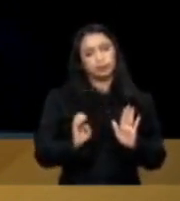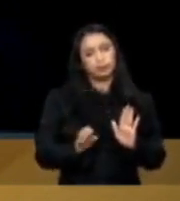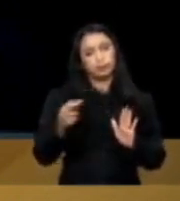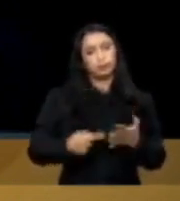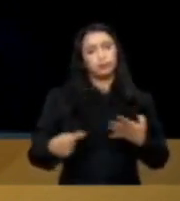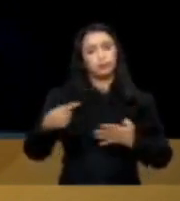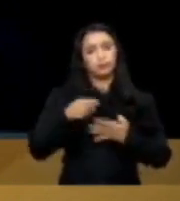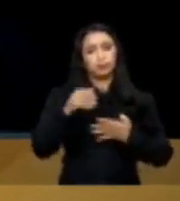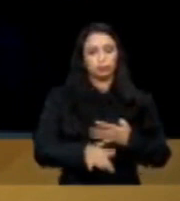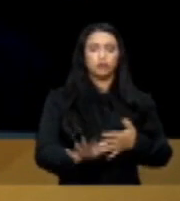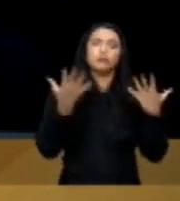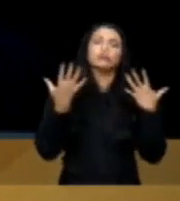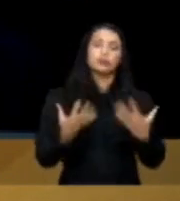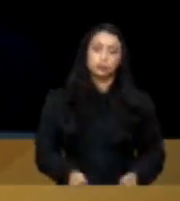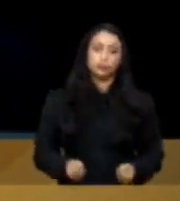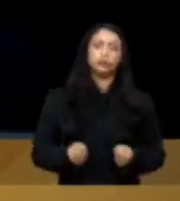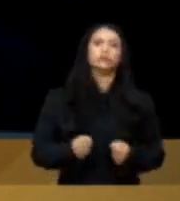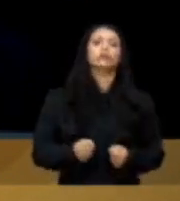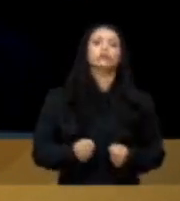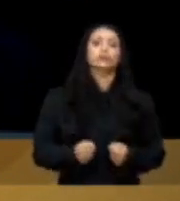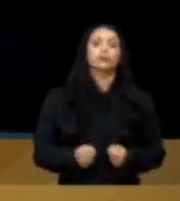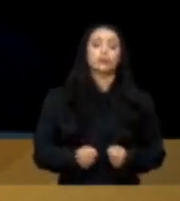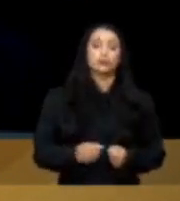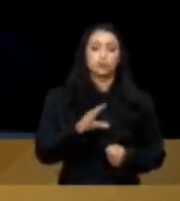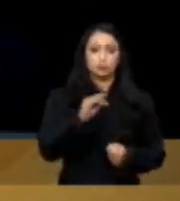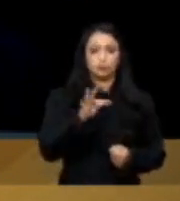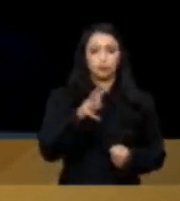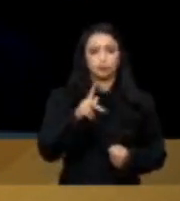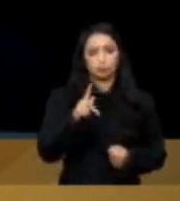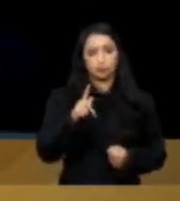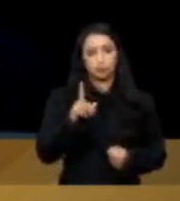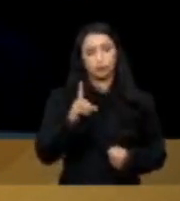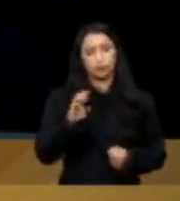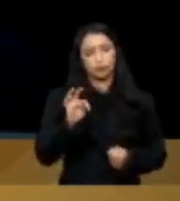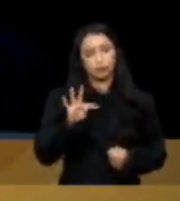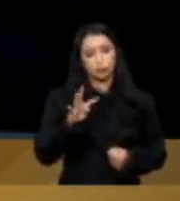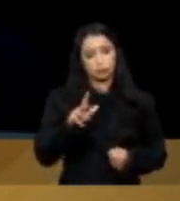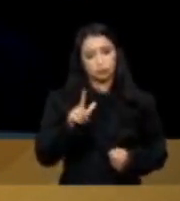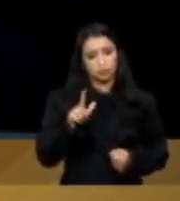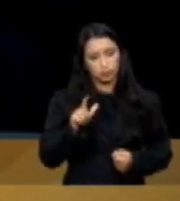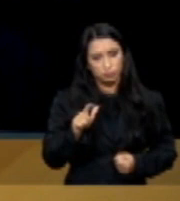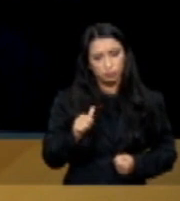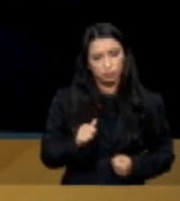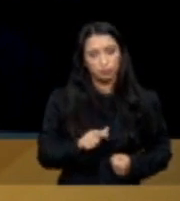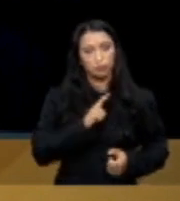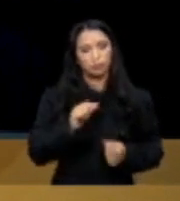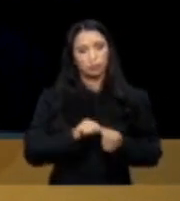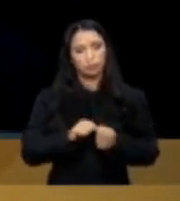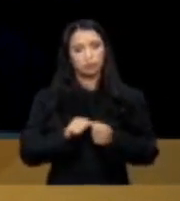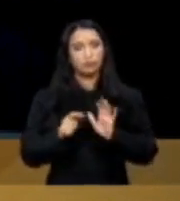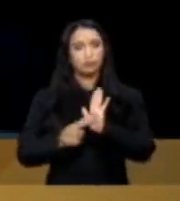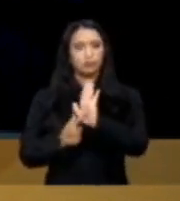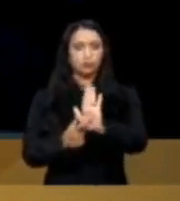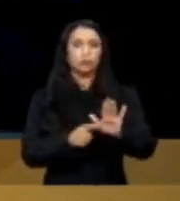repercussão geral, no sentido de reconhecer que o Instituto da Cota de Tela, assim entendido como dever jurídico imposto às empresas exibidoras